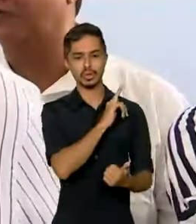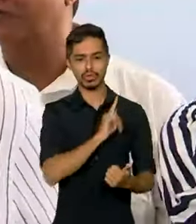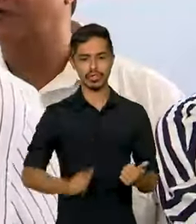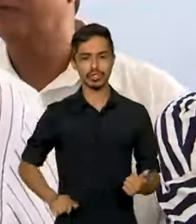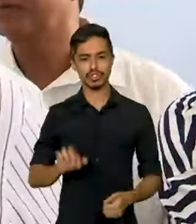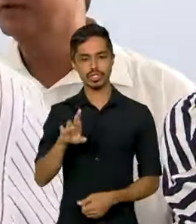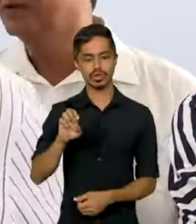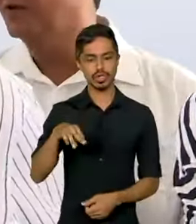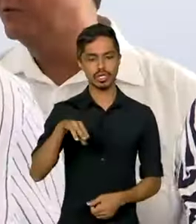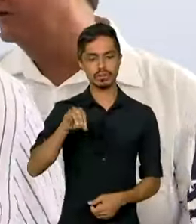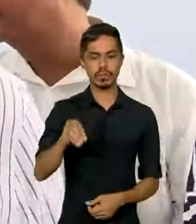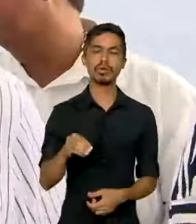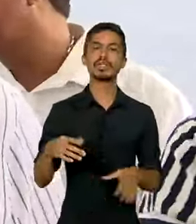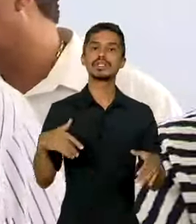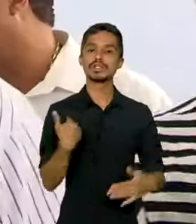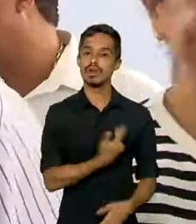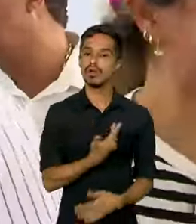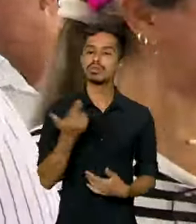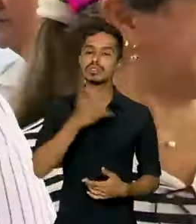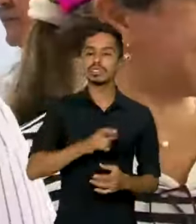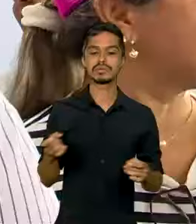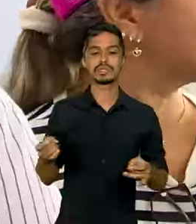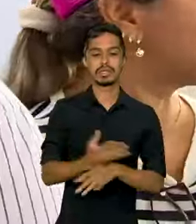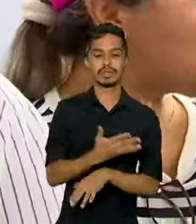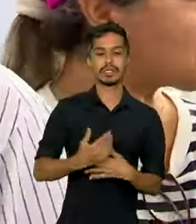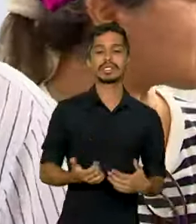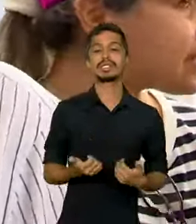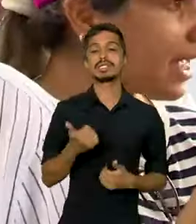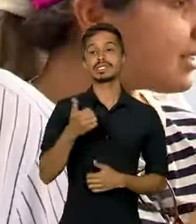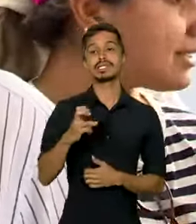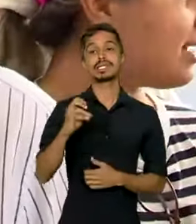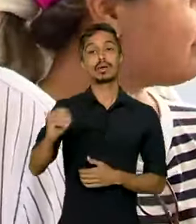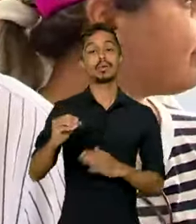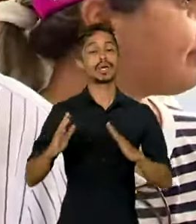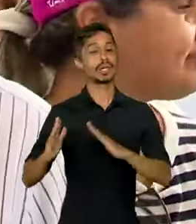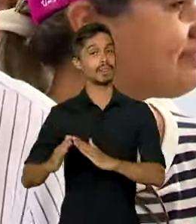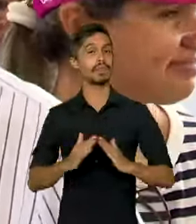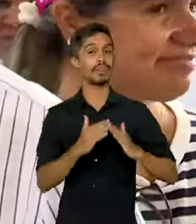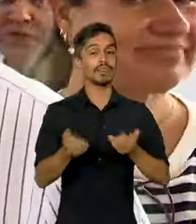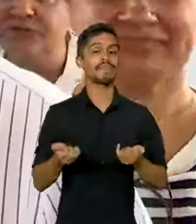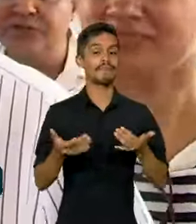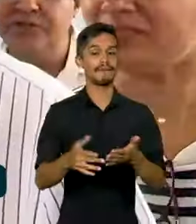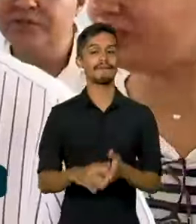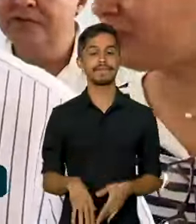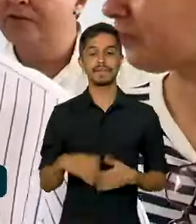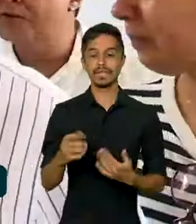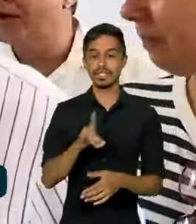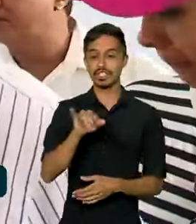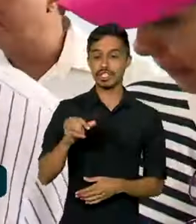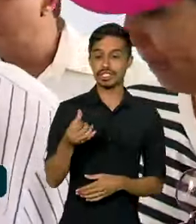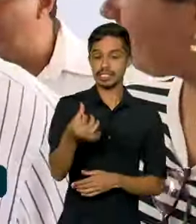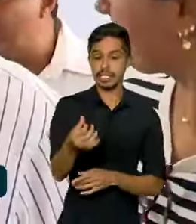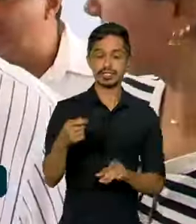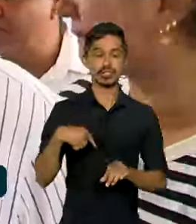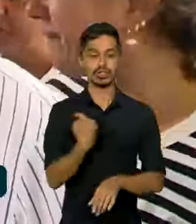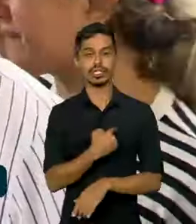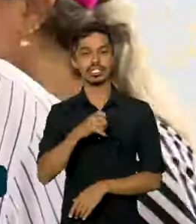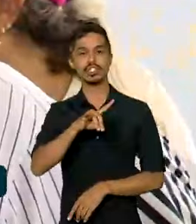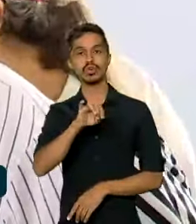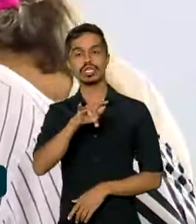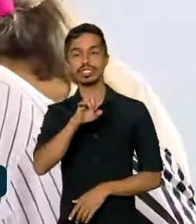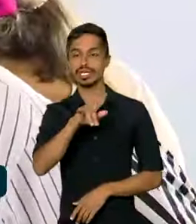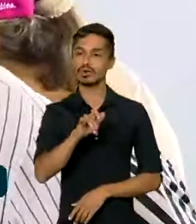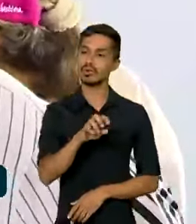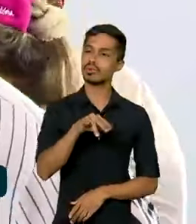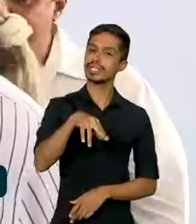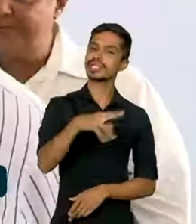ajudar a concluir. E hoje estamos entregando 150 unidades. Dia 6 estaremos em Euclides da Cunha, entregando mais unidades